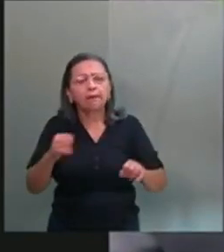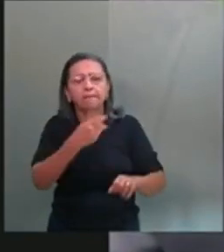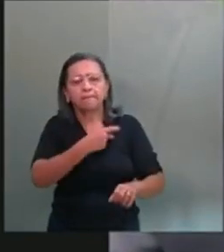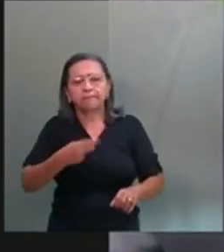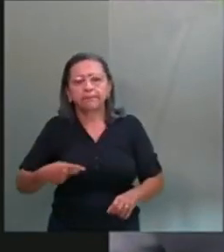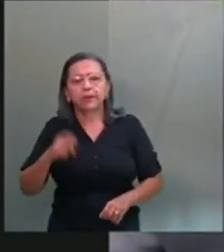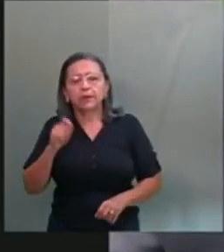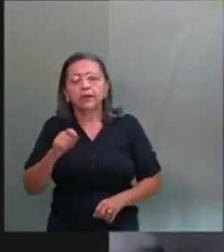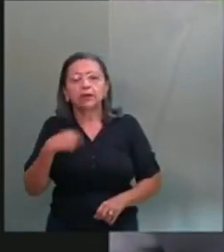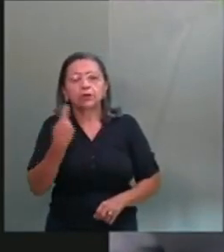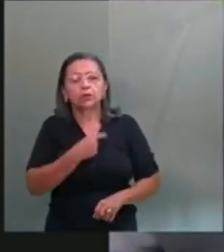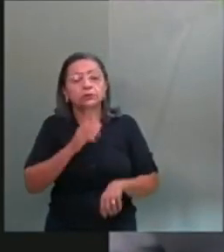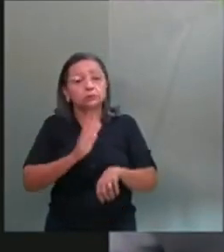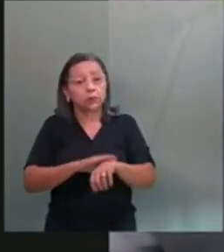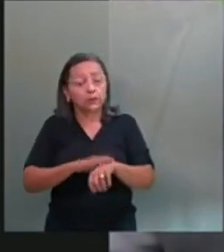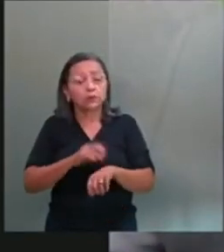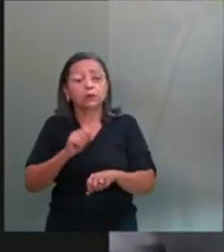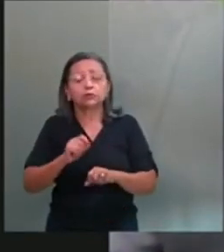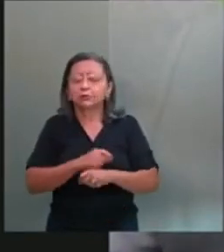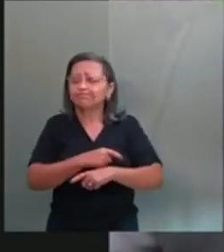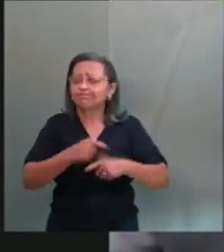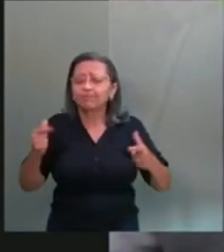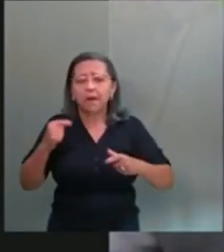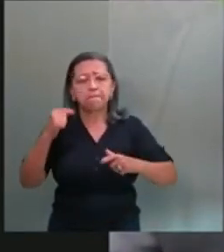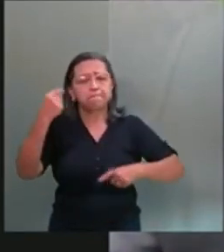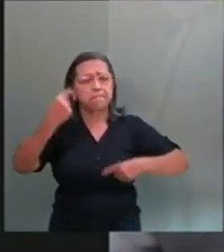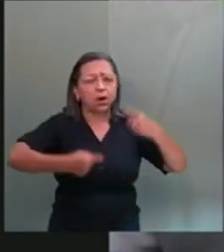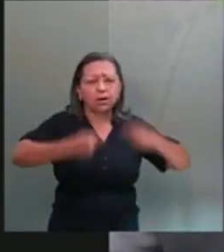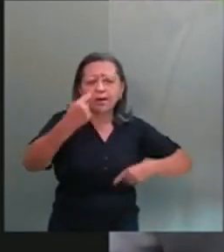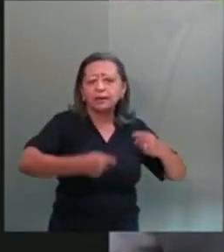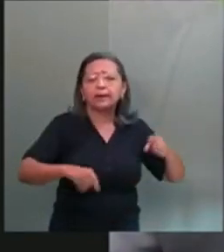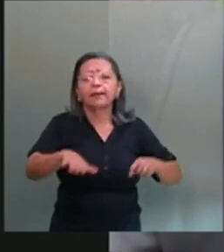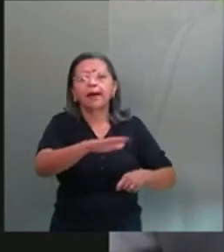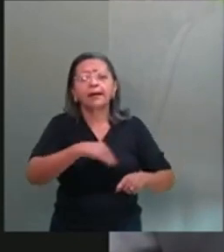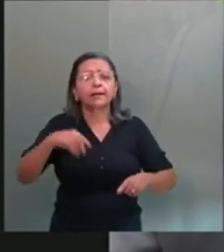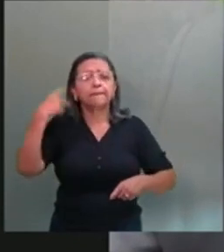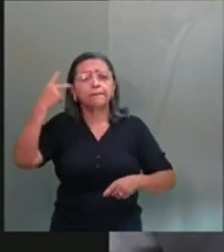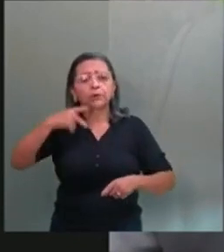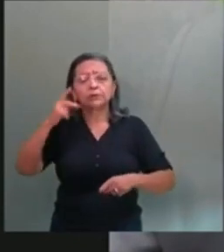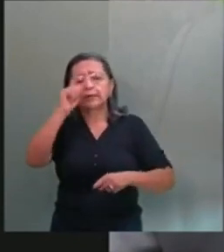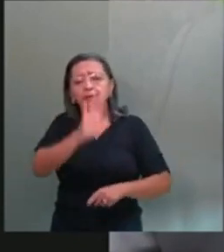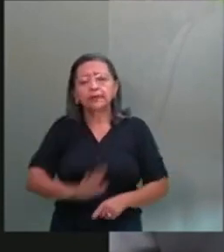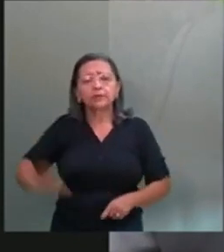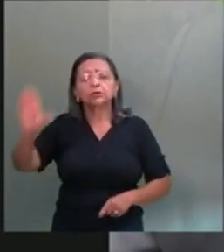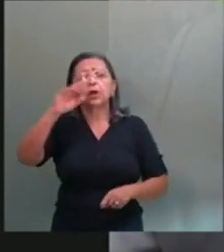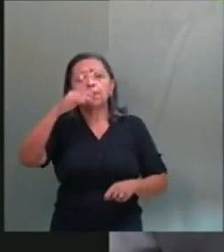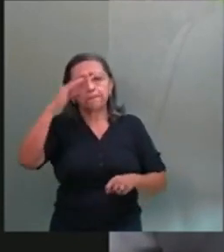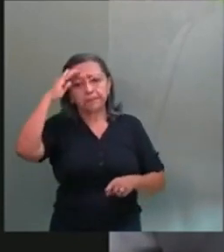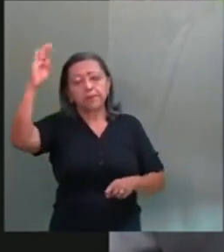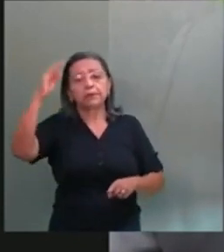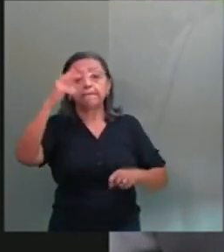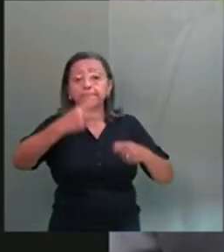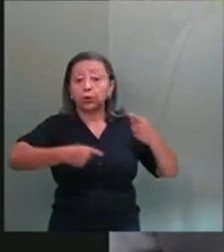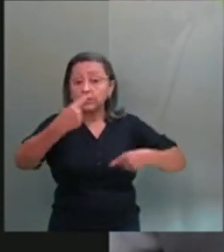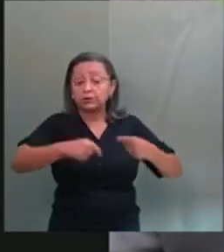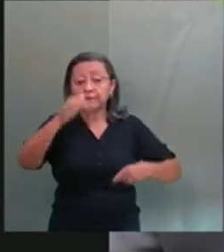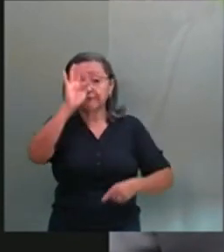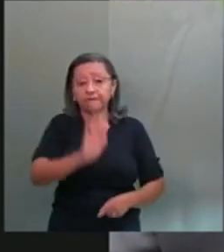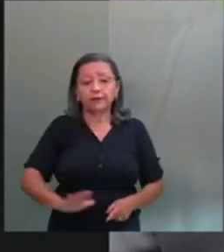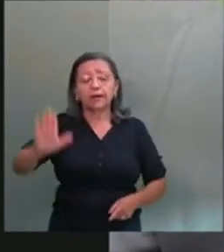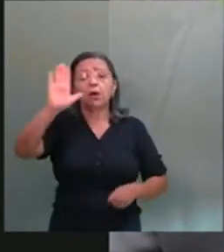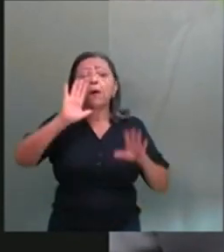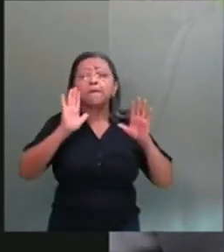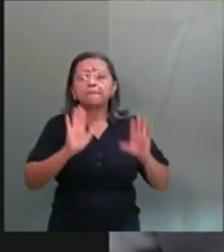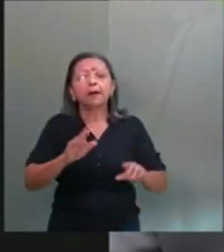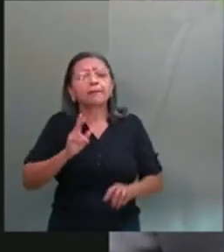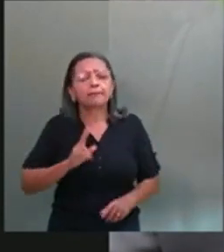que vivemos uma época de grandes polêmicas na política nacional, em particular a política federal,